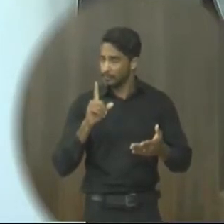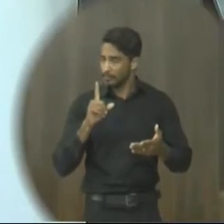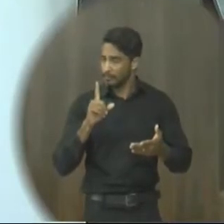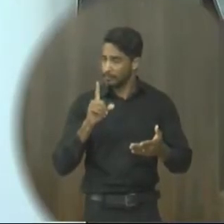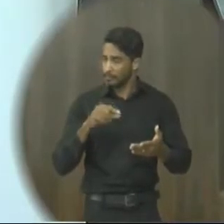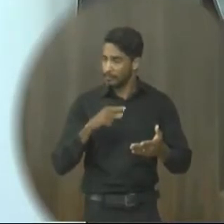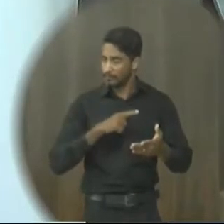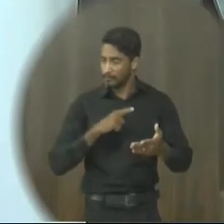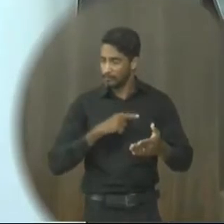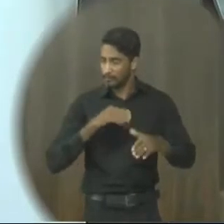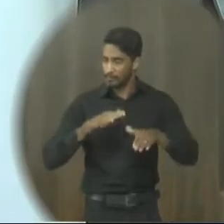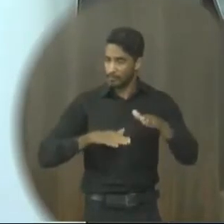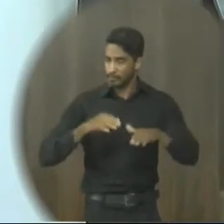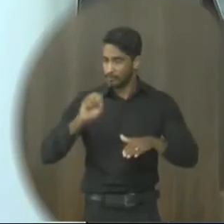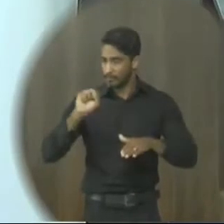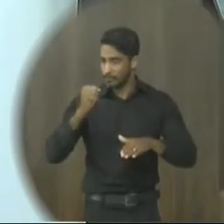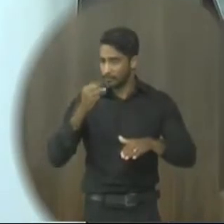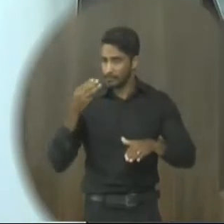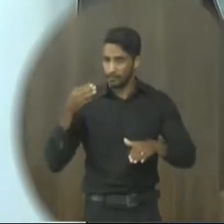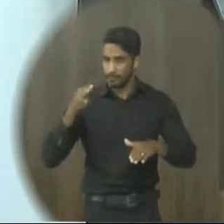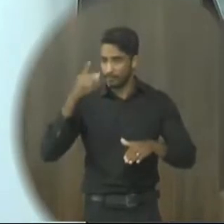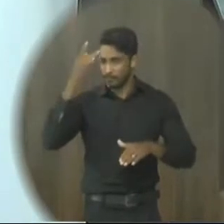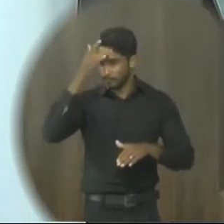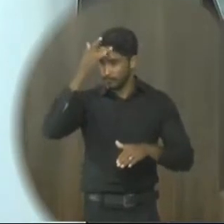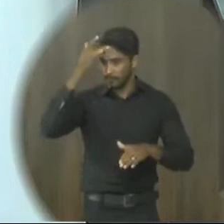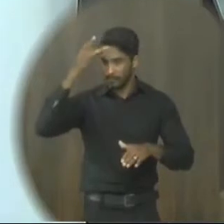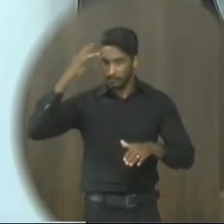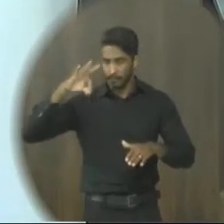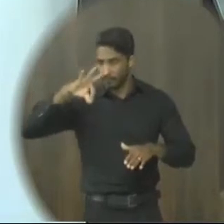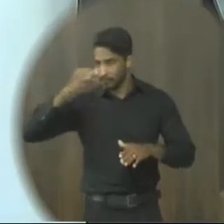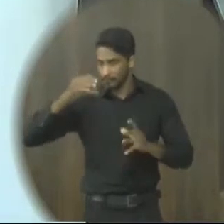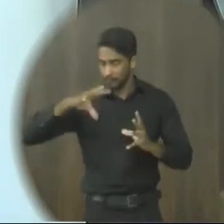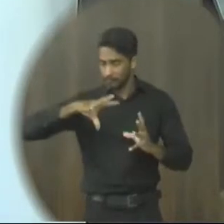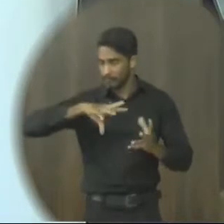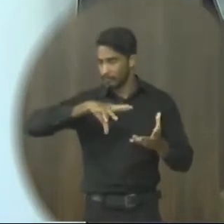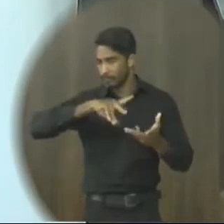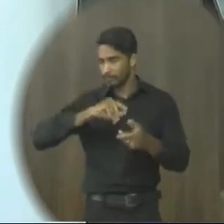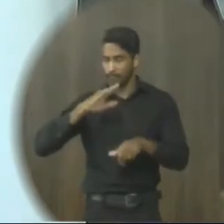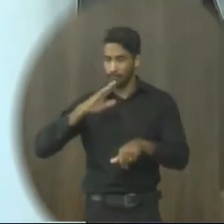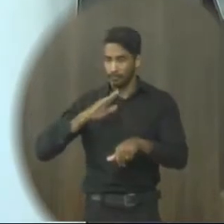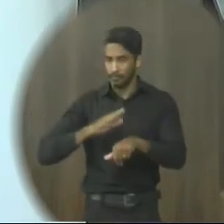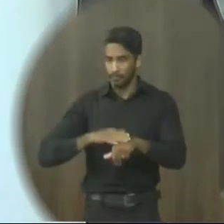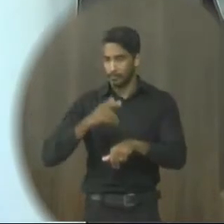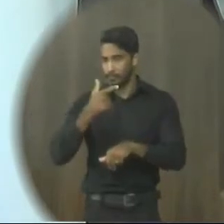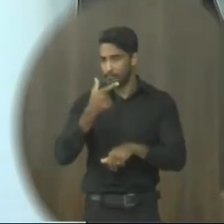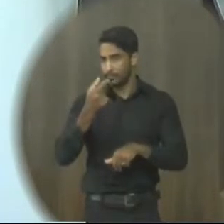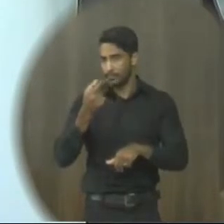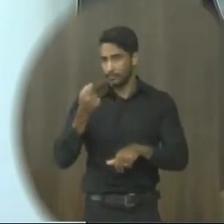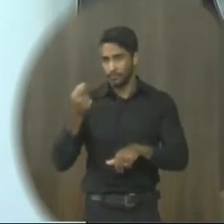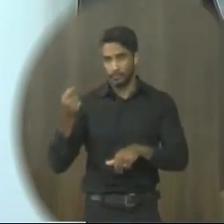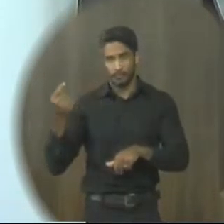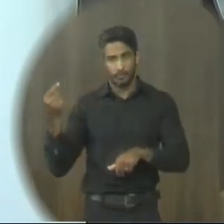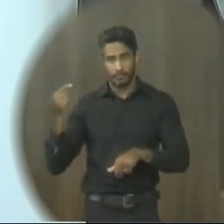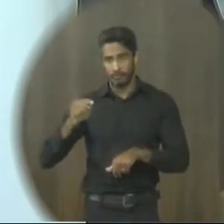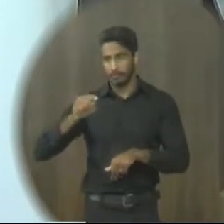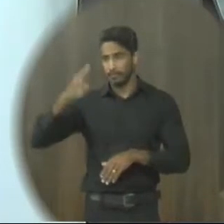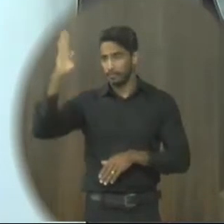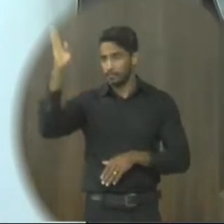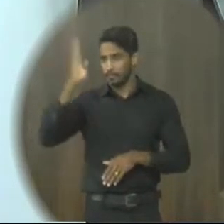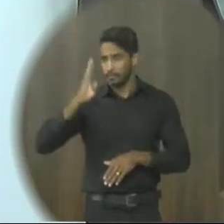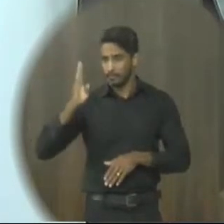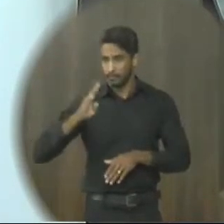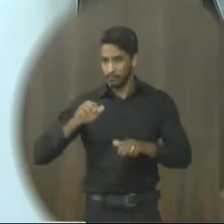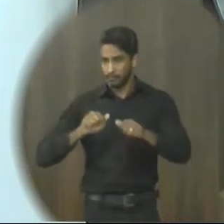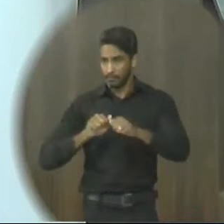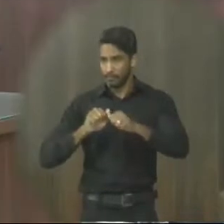assim, mais de 8 bilhões de membros em todo o mundo e mais de 200 mil no Brasil,